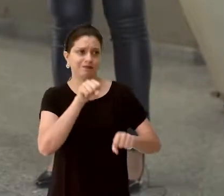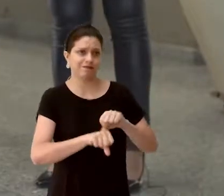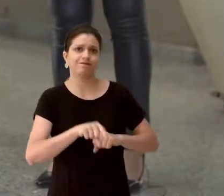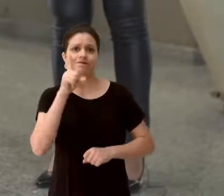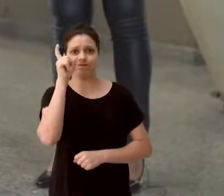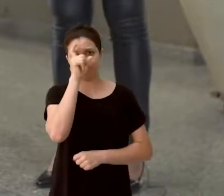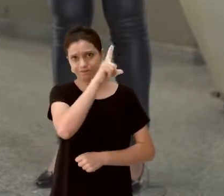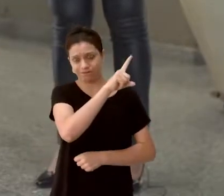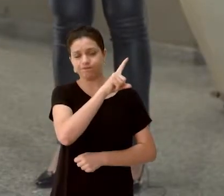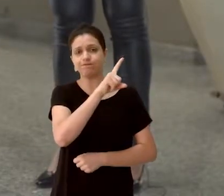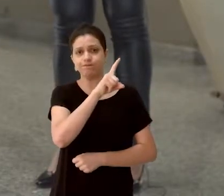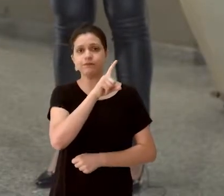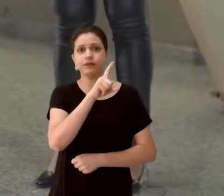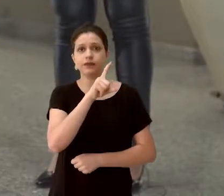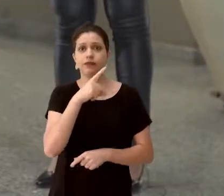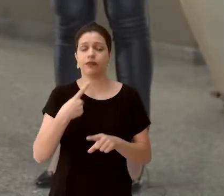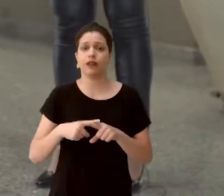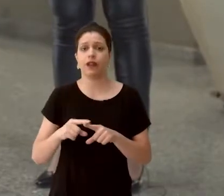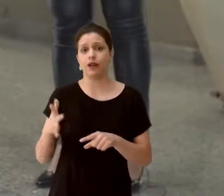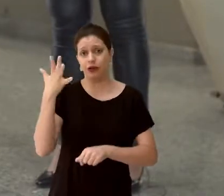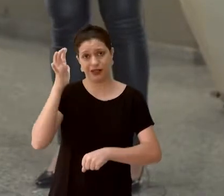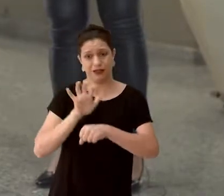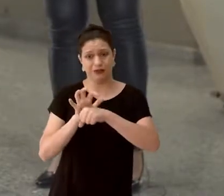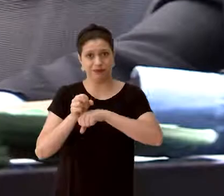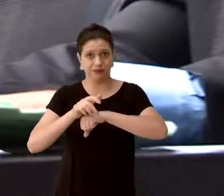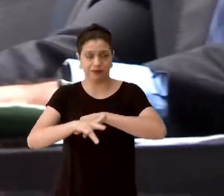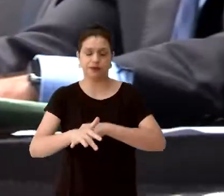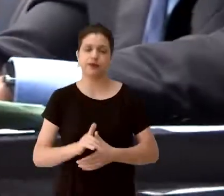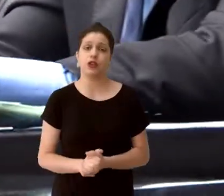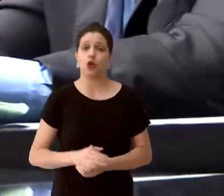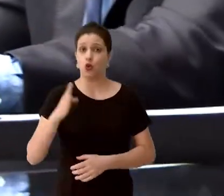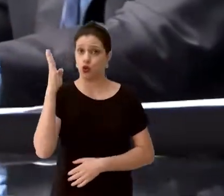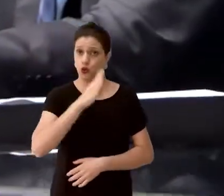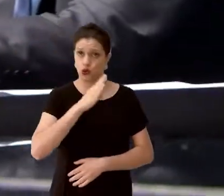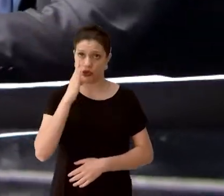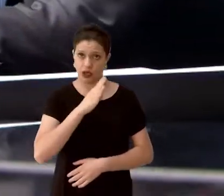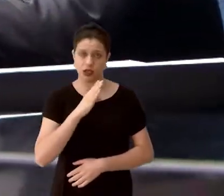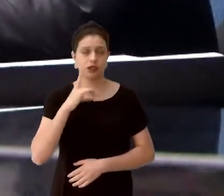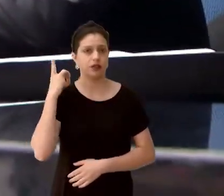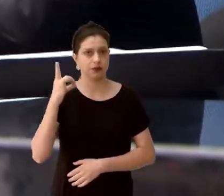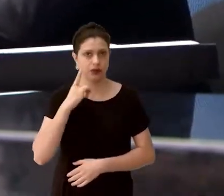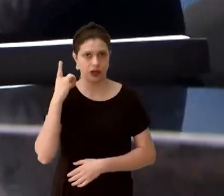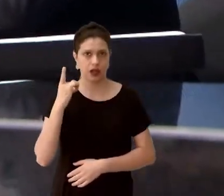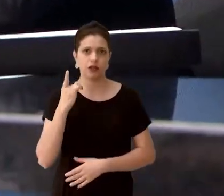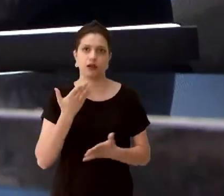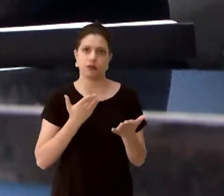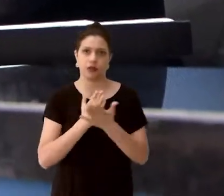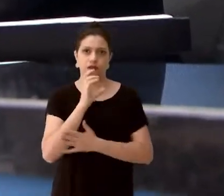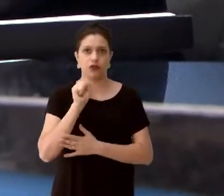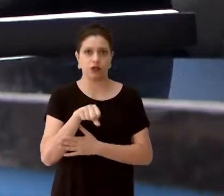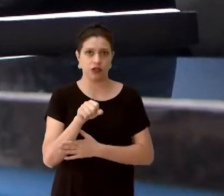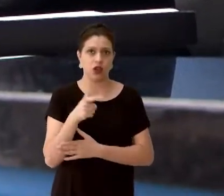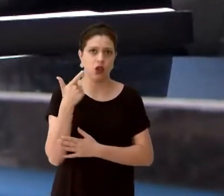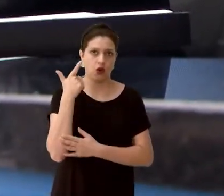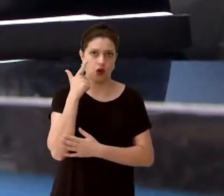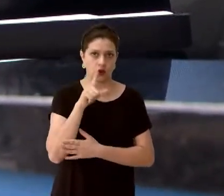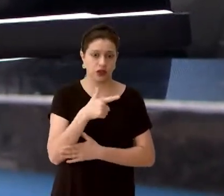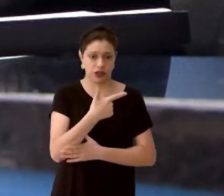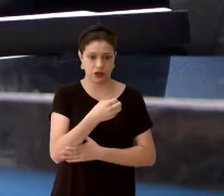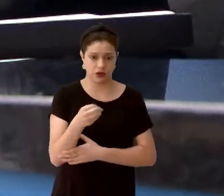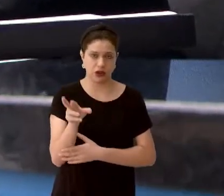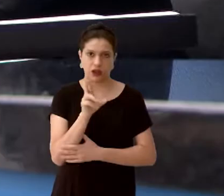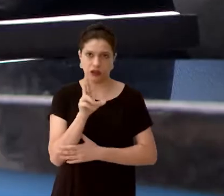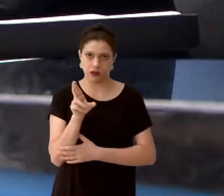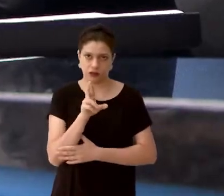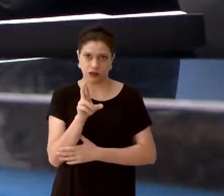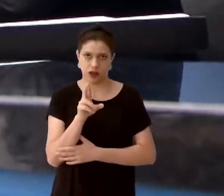direta ou indiretamente atingidas pela pandemia. Em regime de urgência, os deputados aprovaram a prorrogação do abono salarial de R$